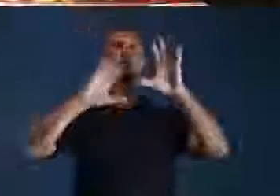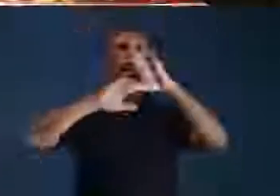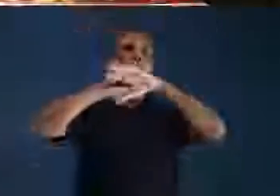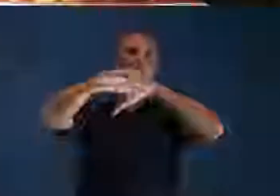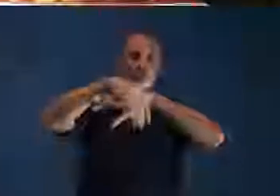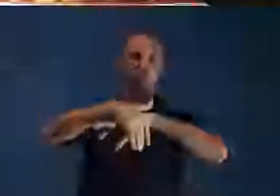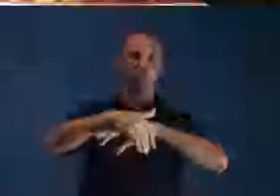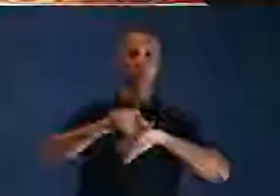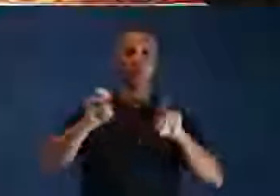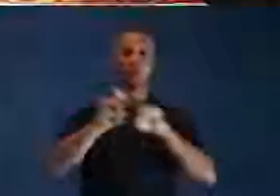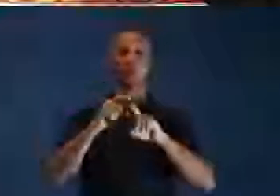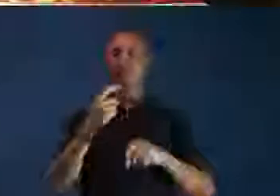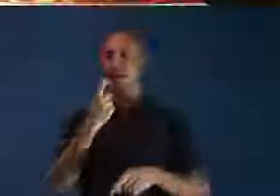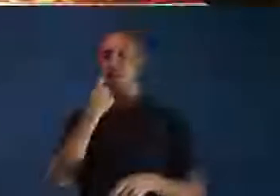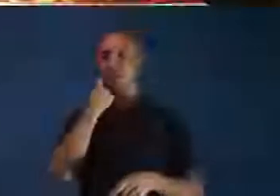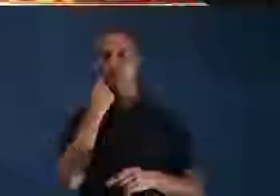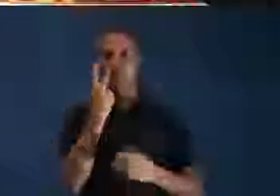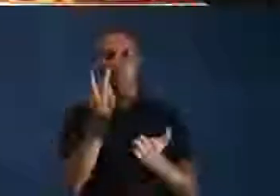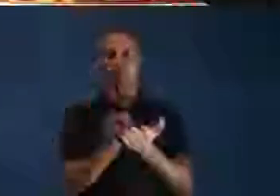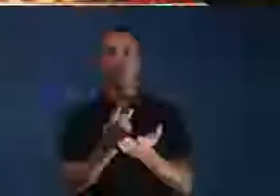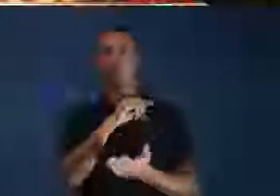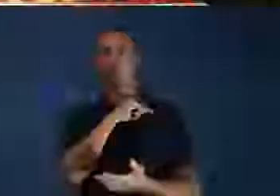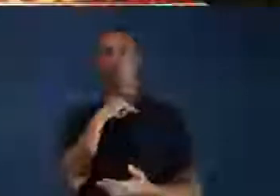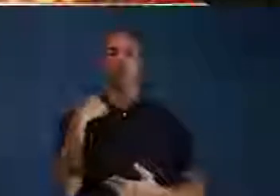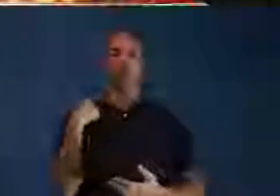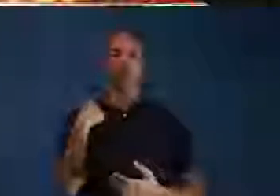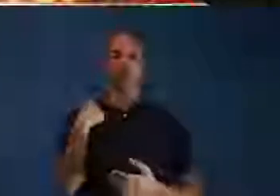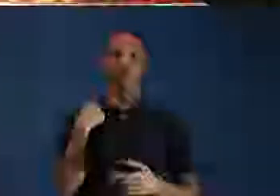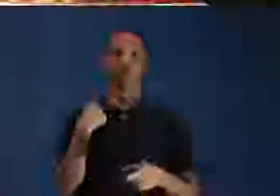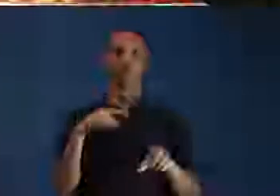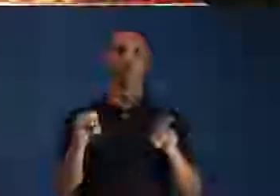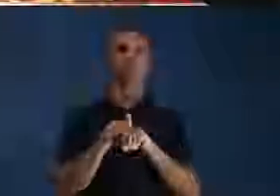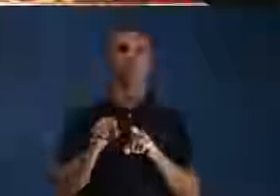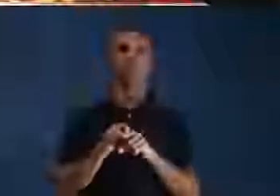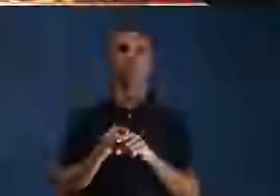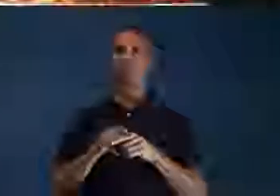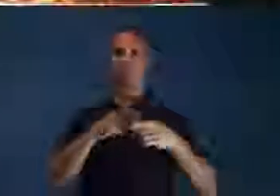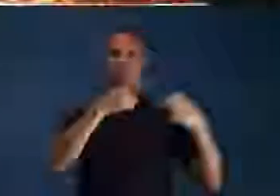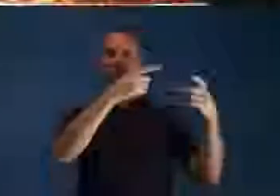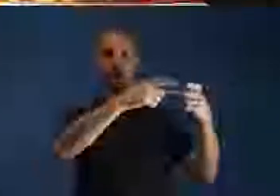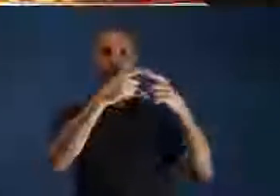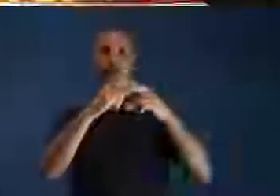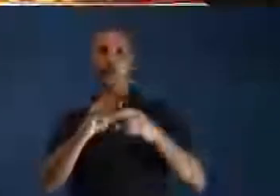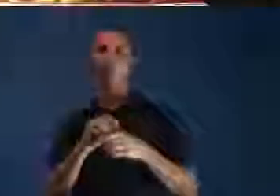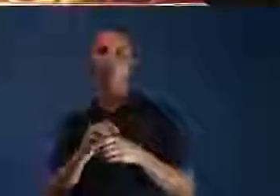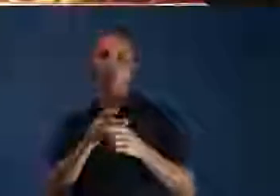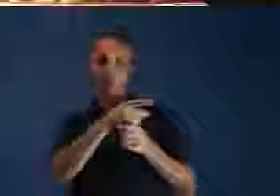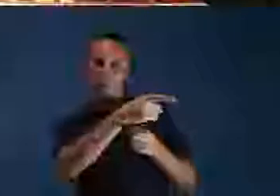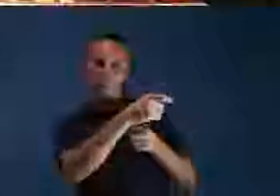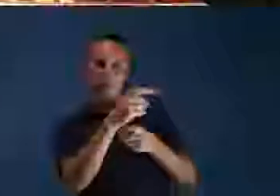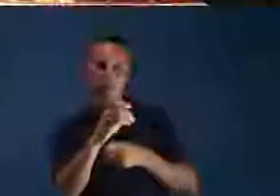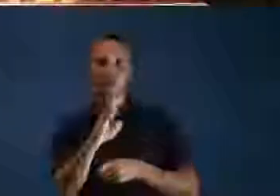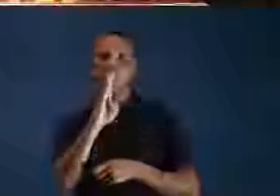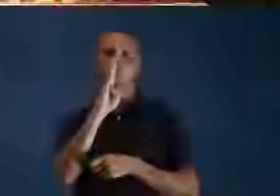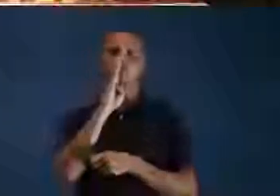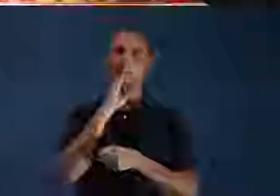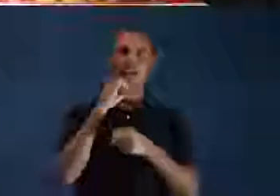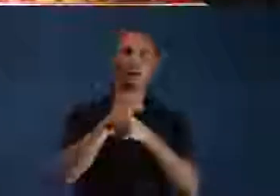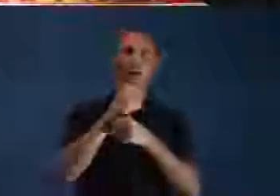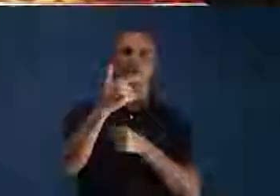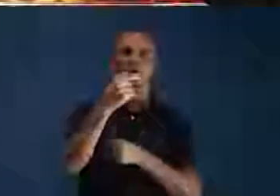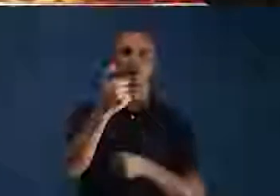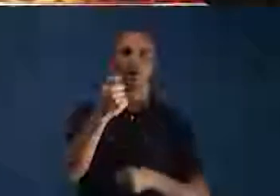Assunção, Peixe Morto, de 2008, de Marcos Freitas, e República Paradiso, Crimes e Segredos, de 2014, de Sérgio